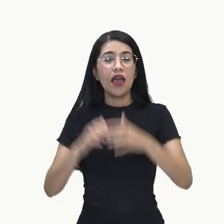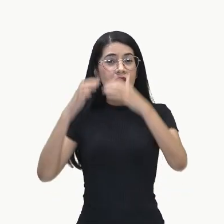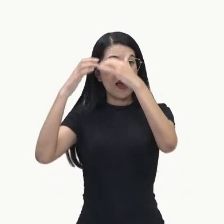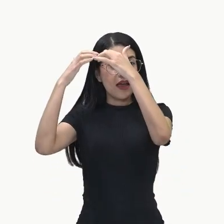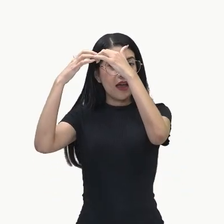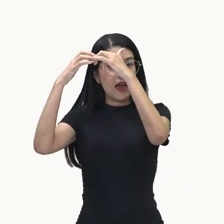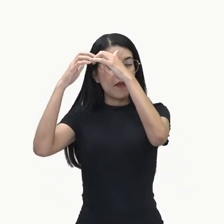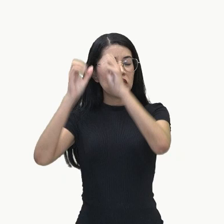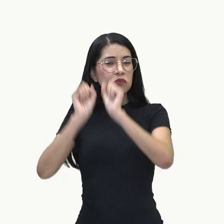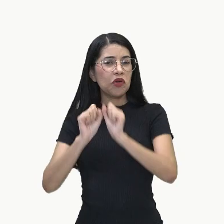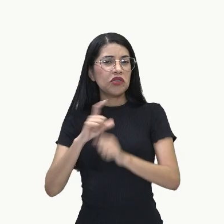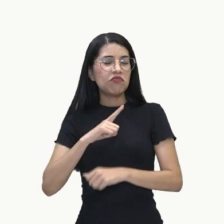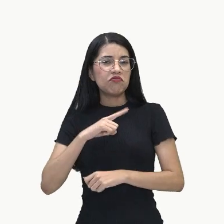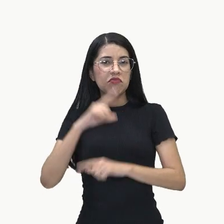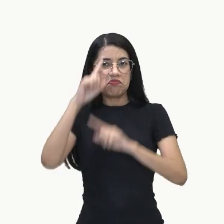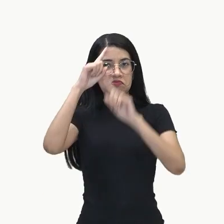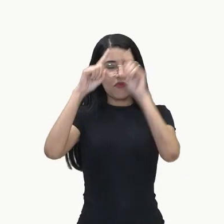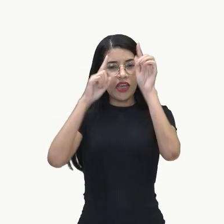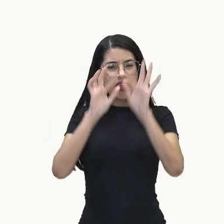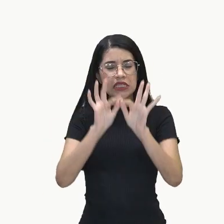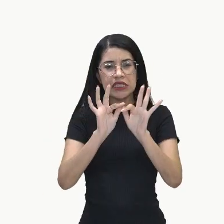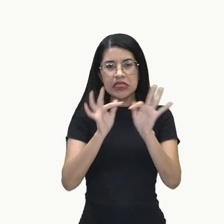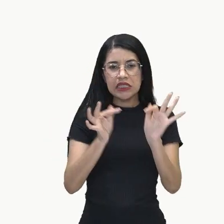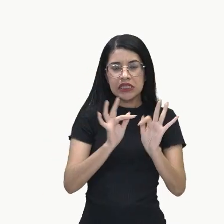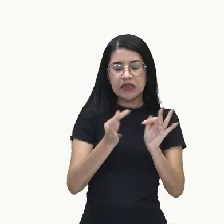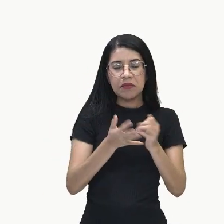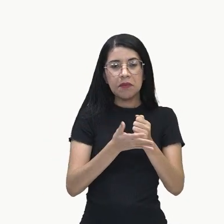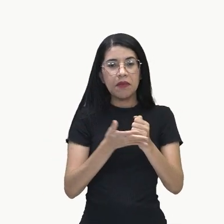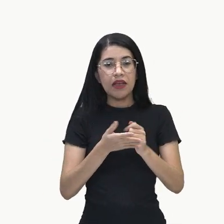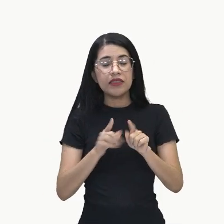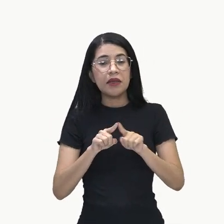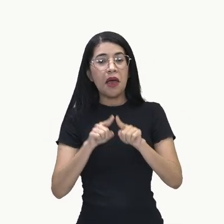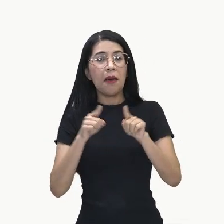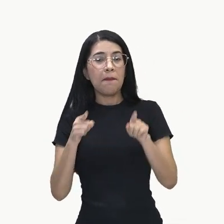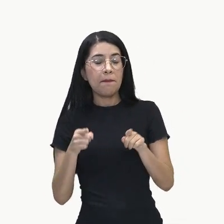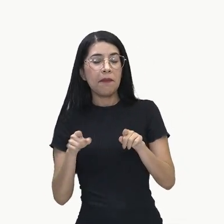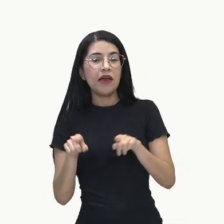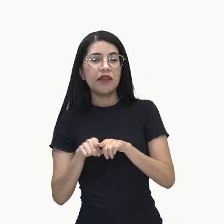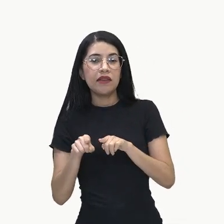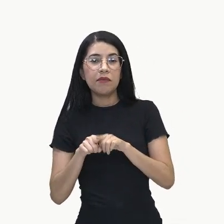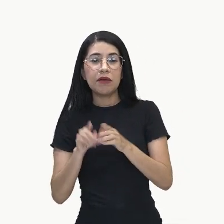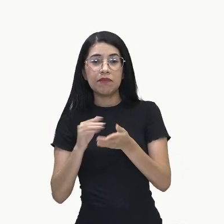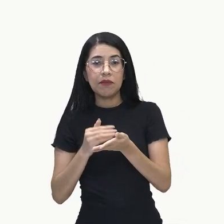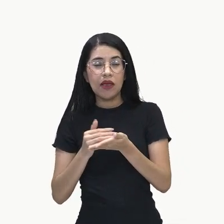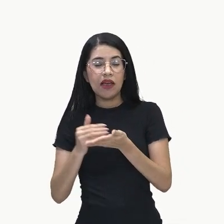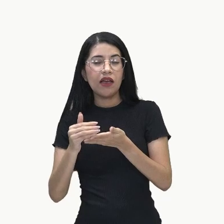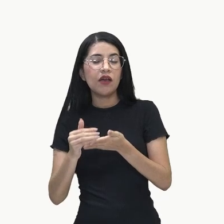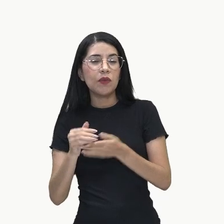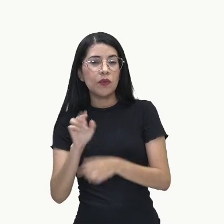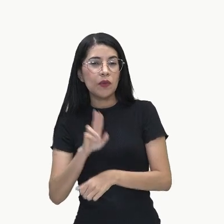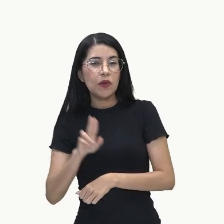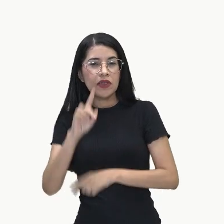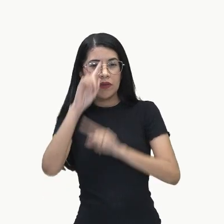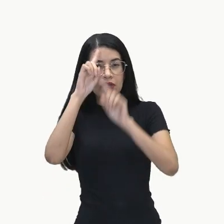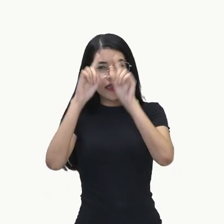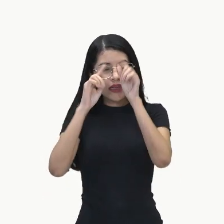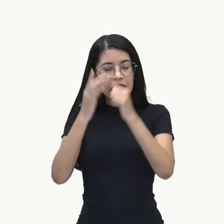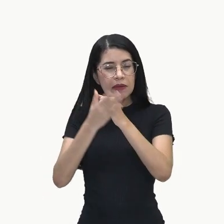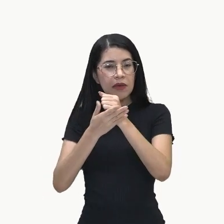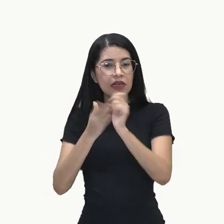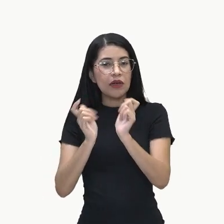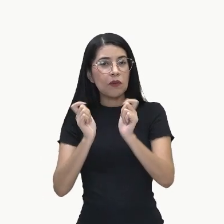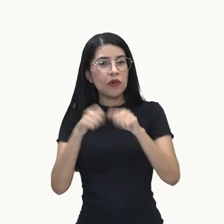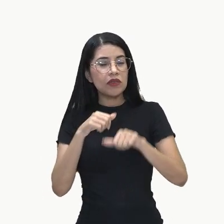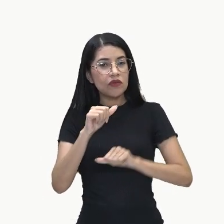quê? Ideias simples. Mas a partir dessas ideias simples, o que ela pode fazer? Transformar